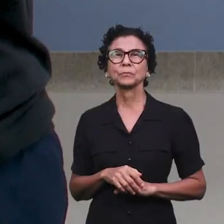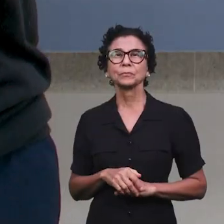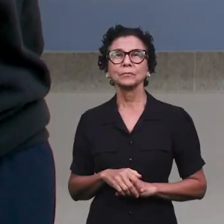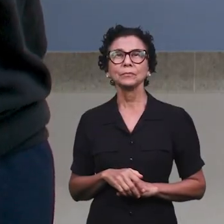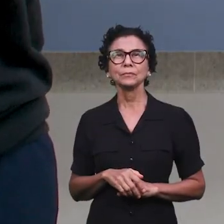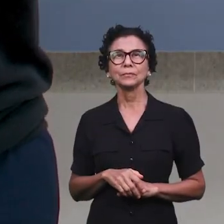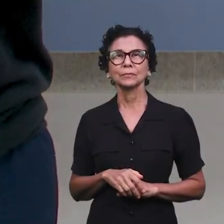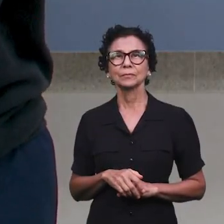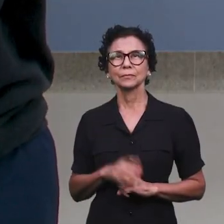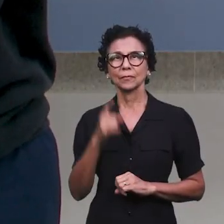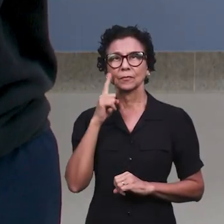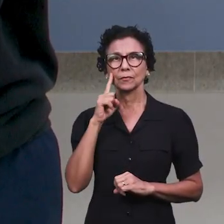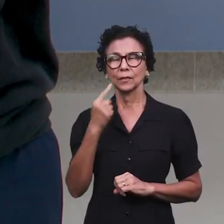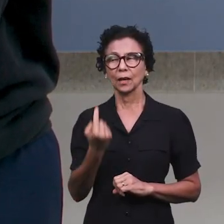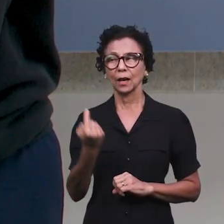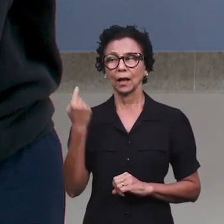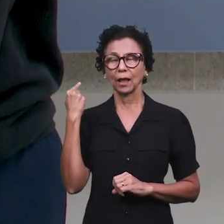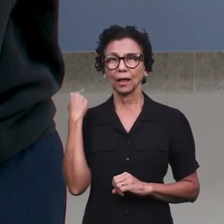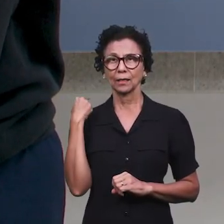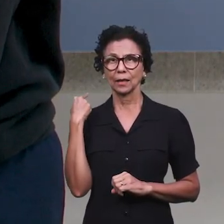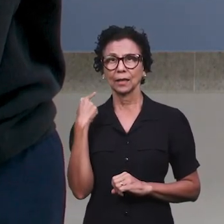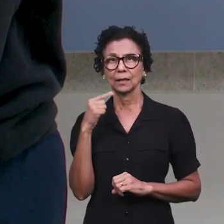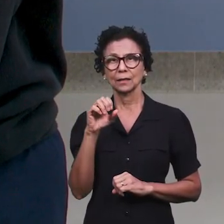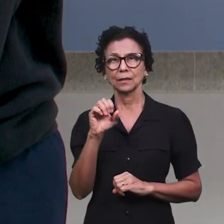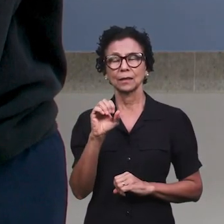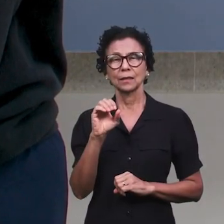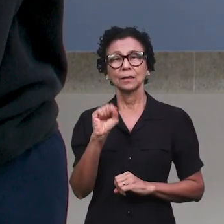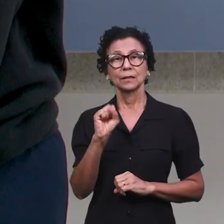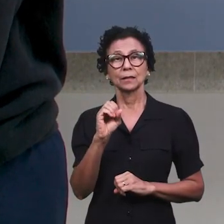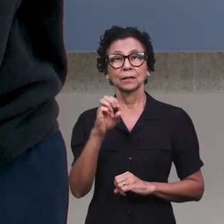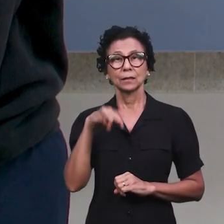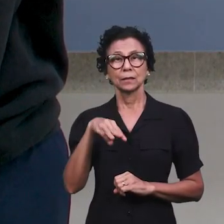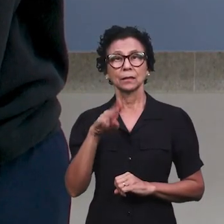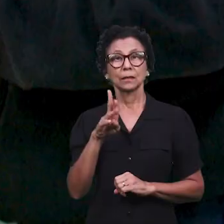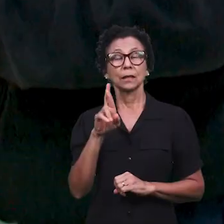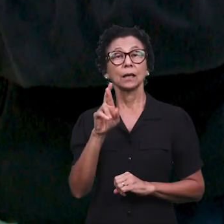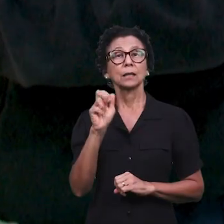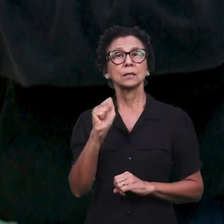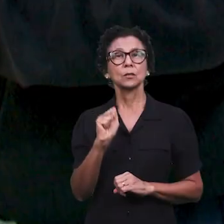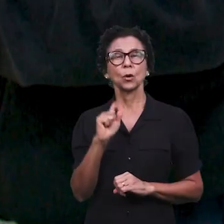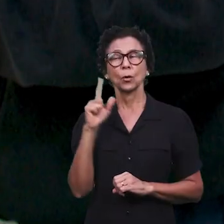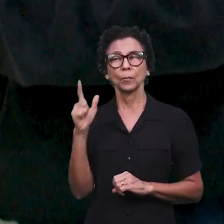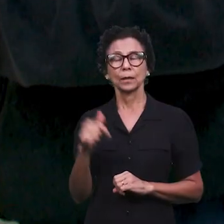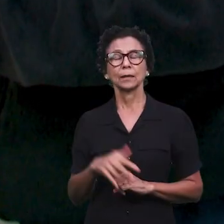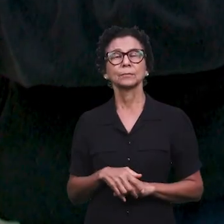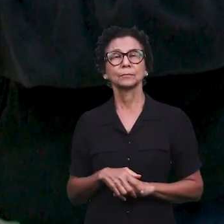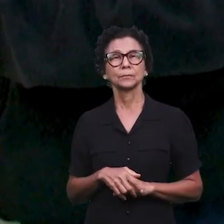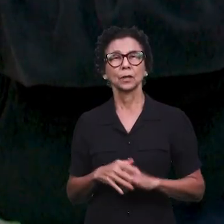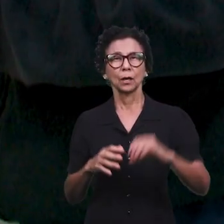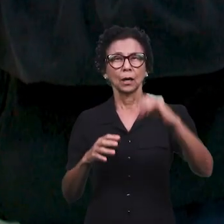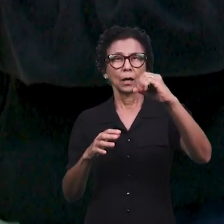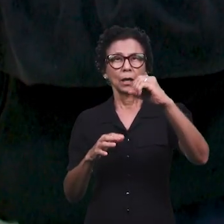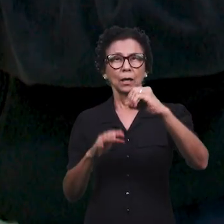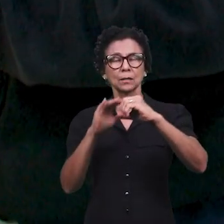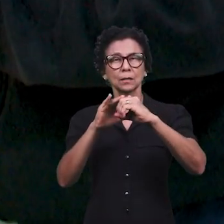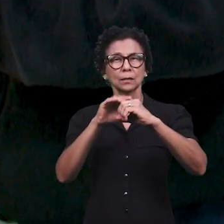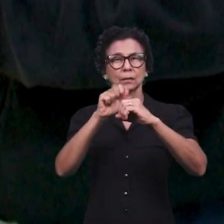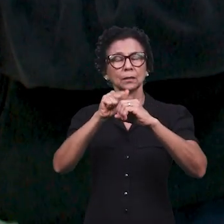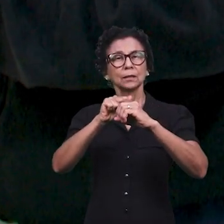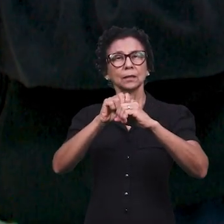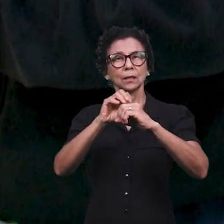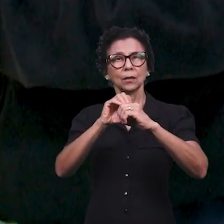nós. Mostra aí, olha. Tá vendo aqui atrás? Está gerando a sombra e a sombra segue o formato, ou seja, a